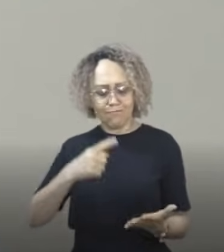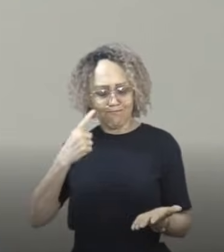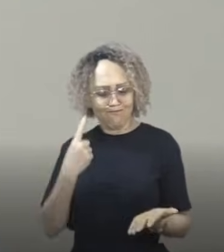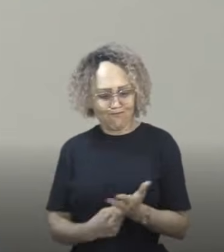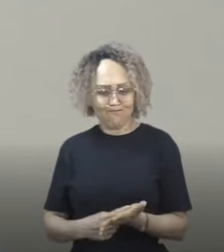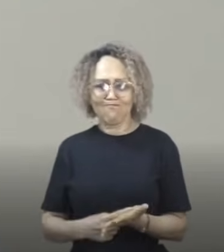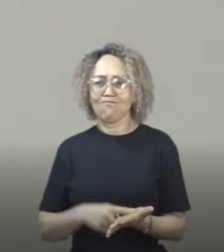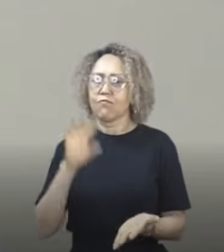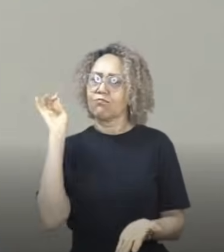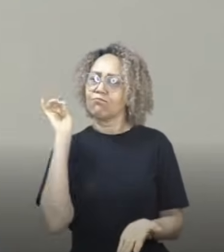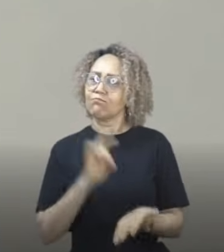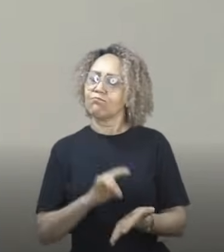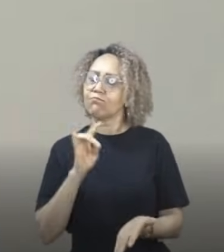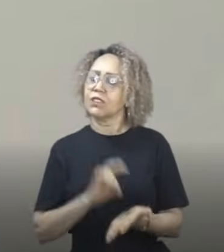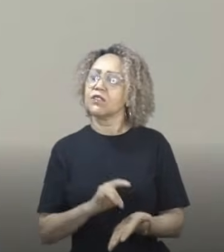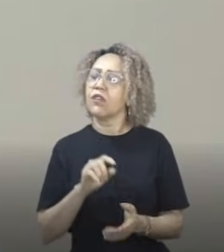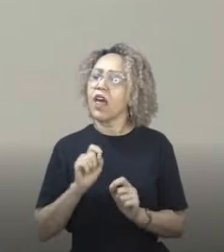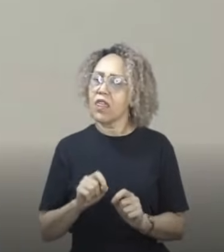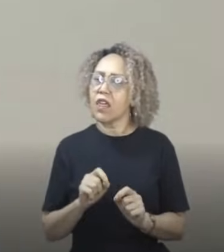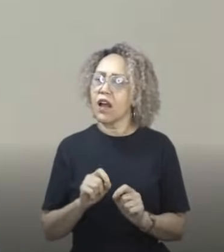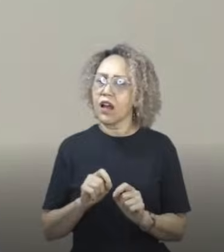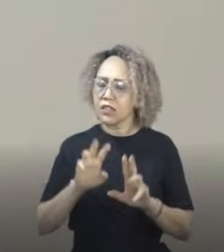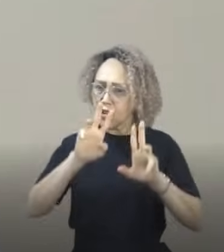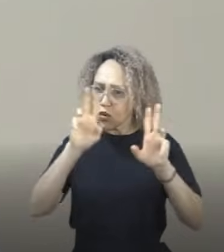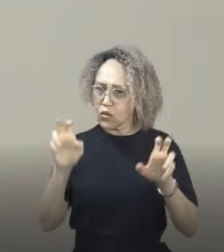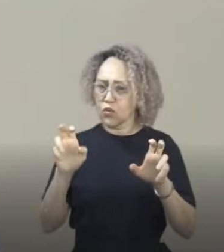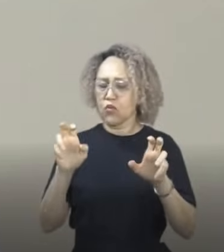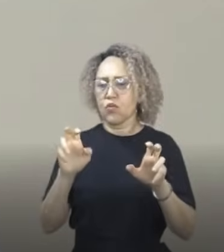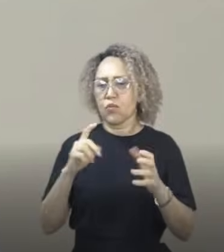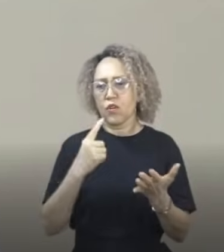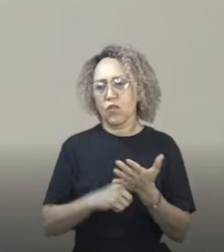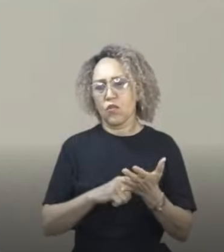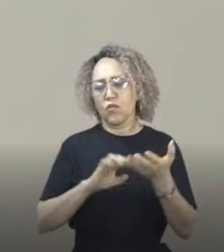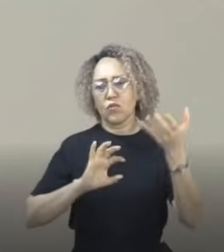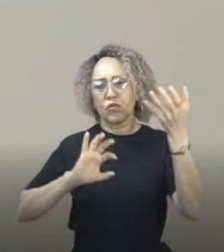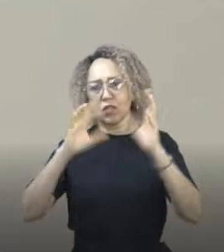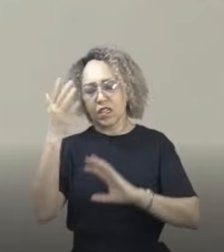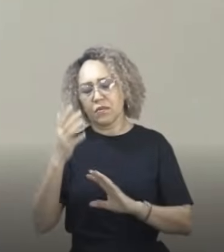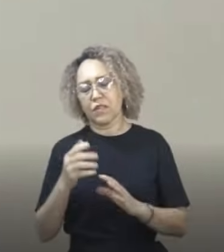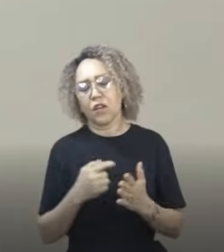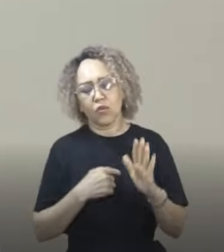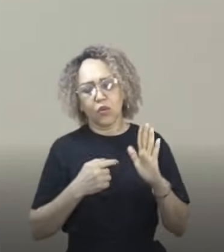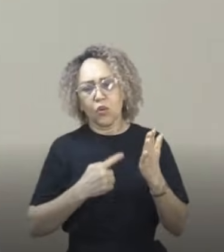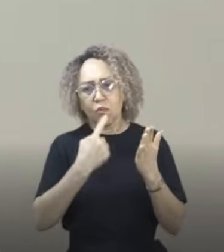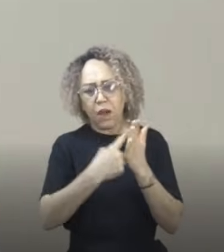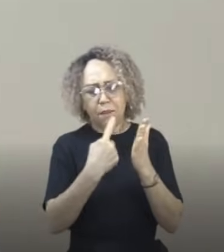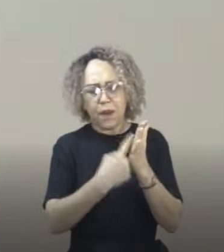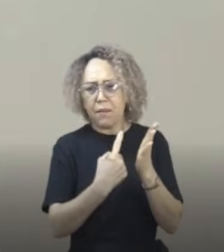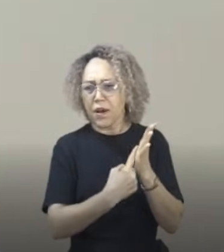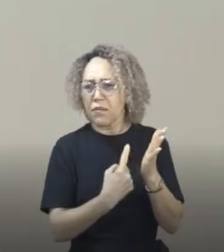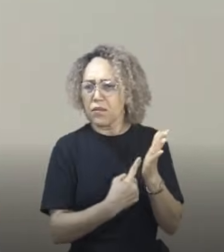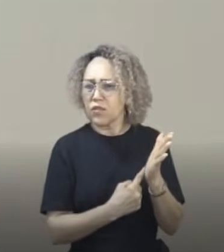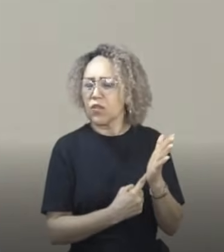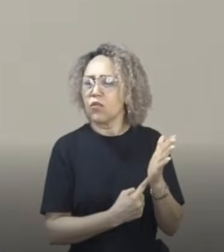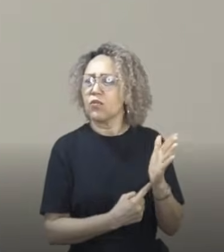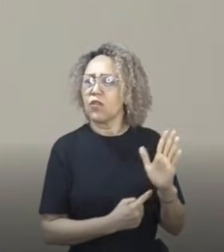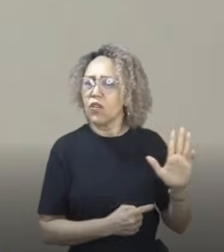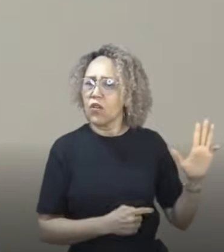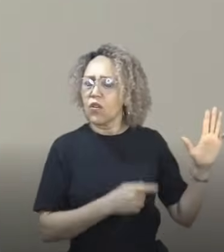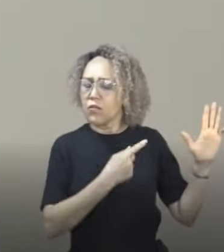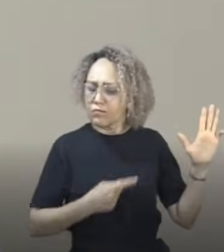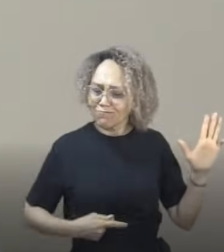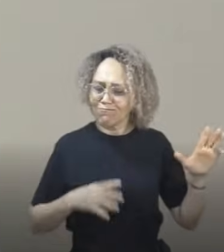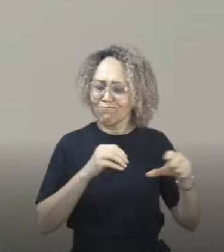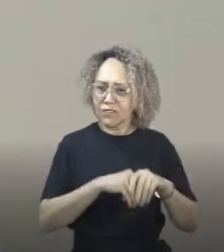Brasil assume nesse acordo do clima. Então, toda a agenda que o presidente Lula vem tocando através de seus diversos